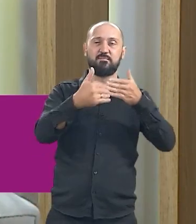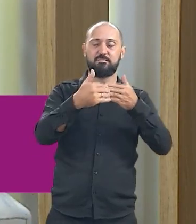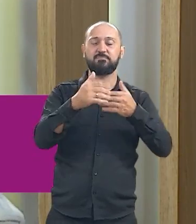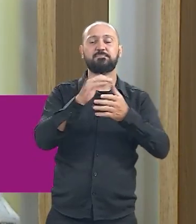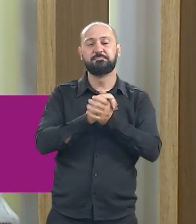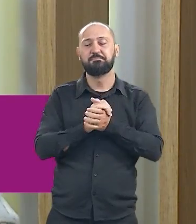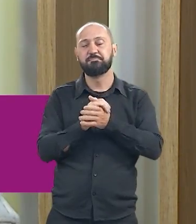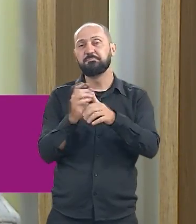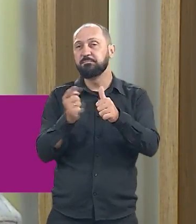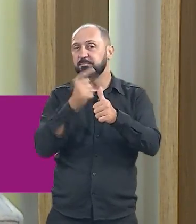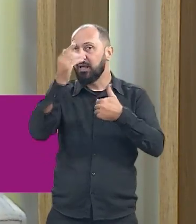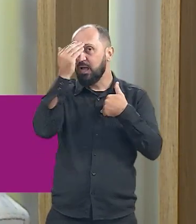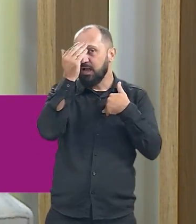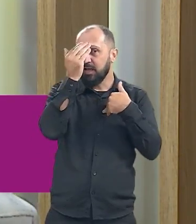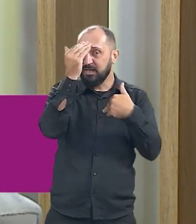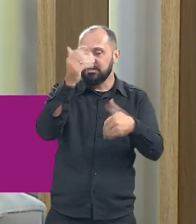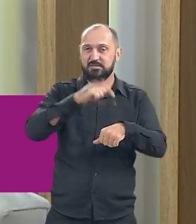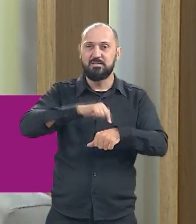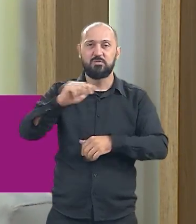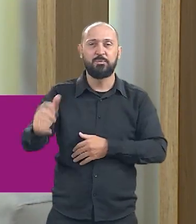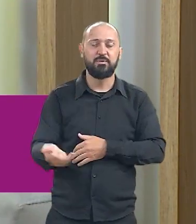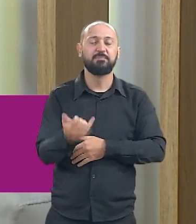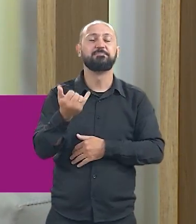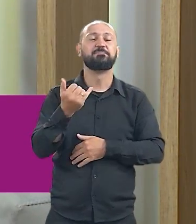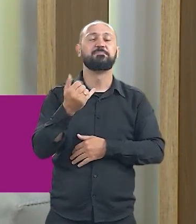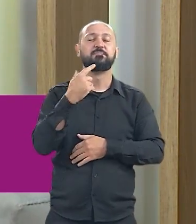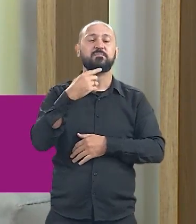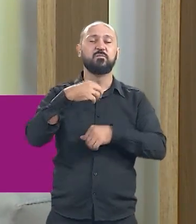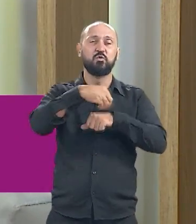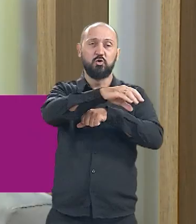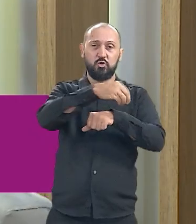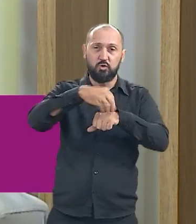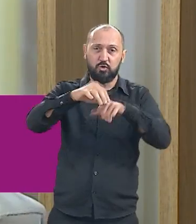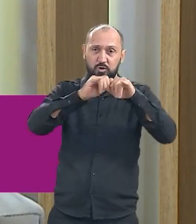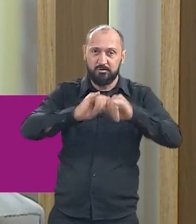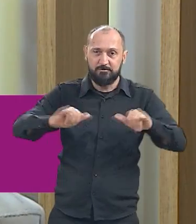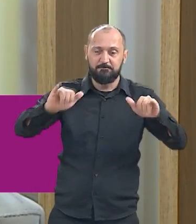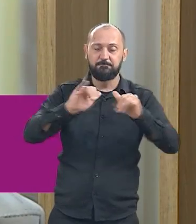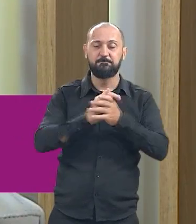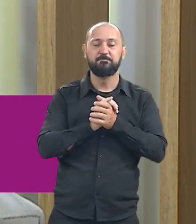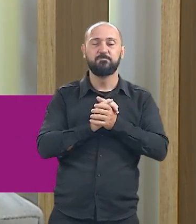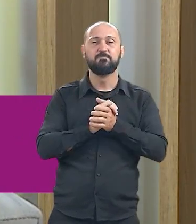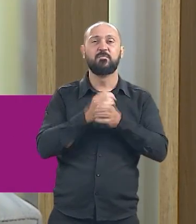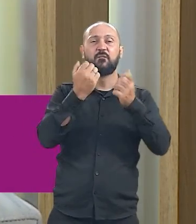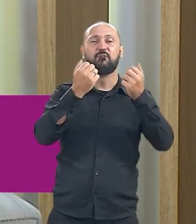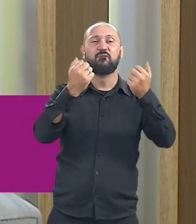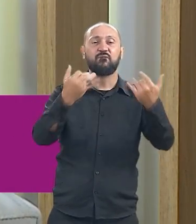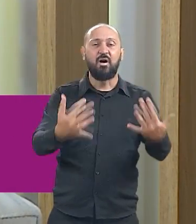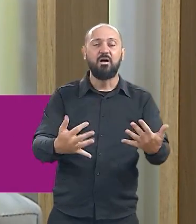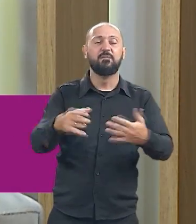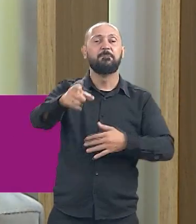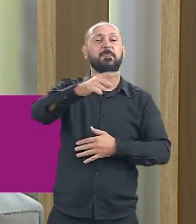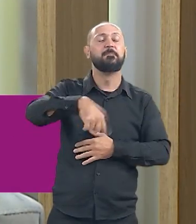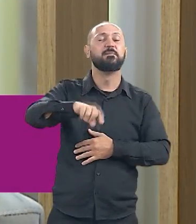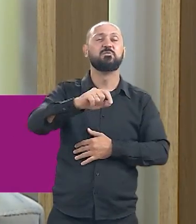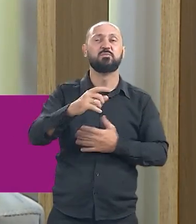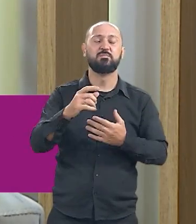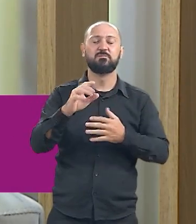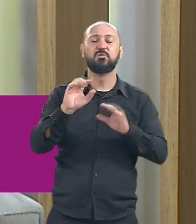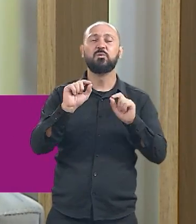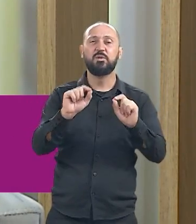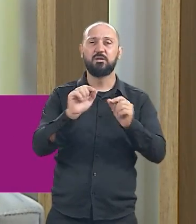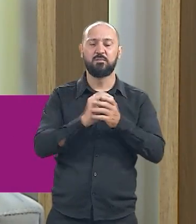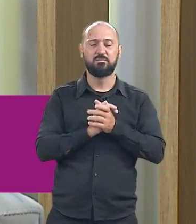essa chance, essa oportunidade de divulgação, né? E dizer para as pessoas o seguinte, que todos nós podemos passar